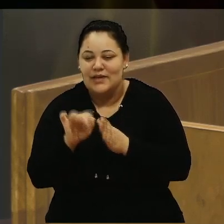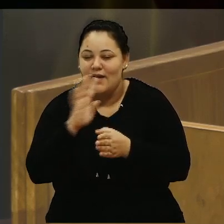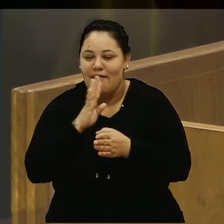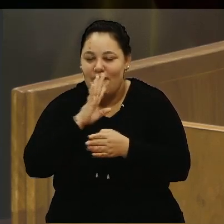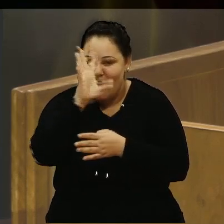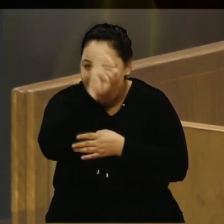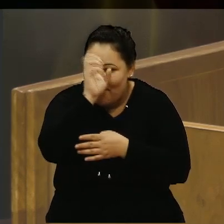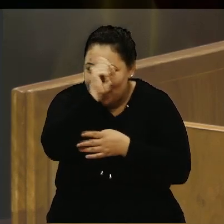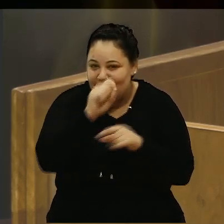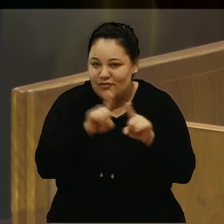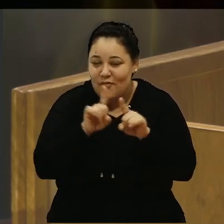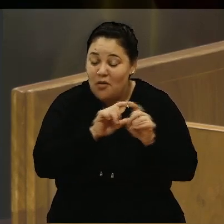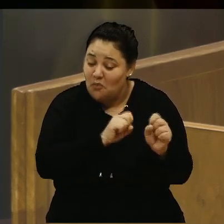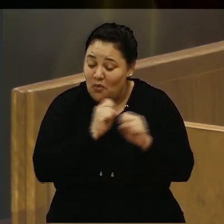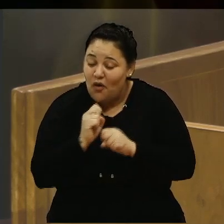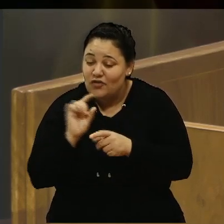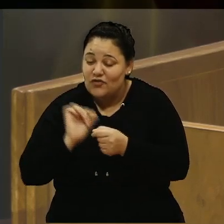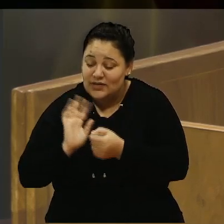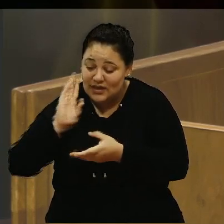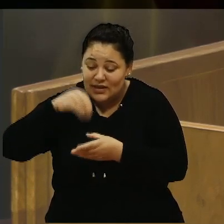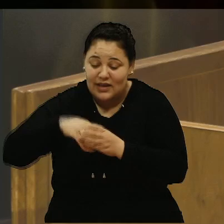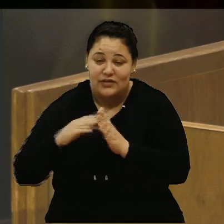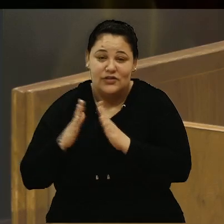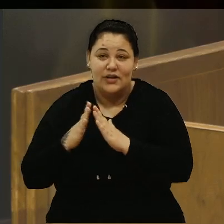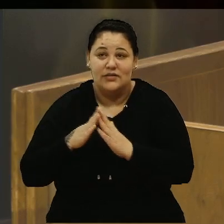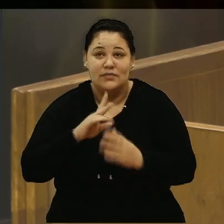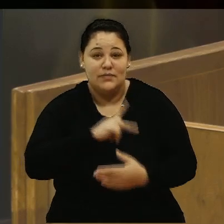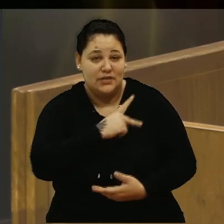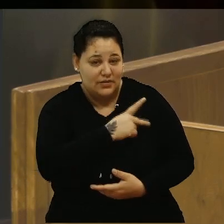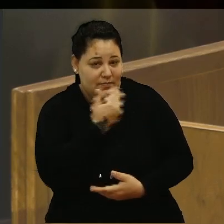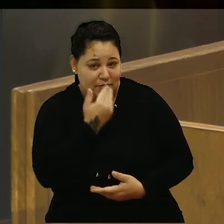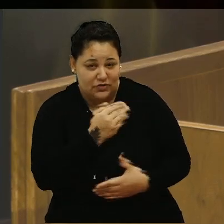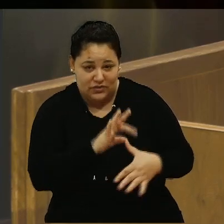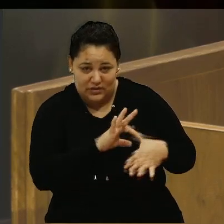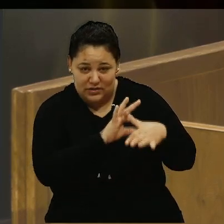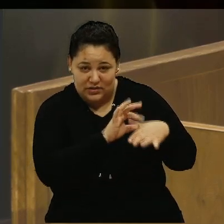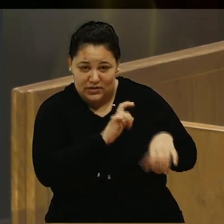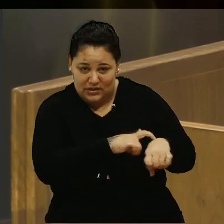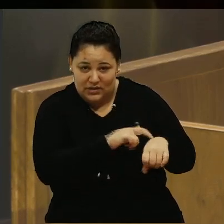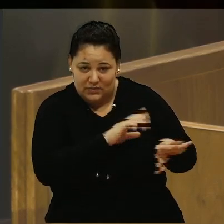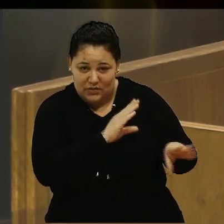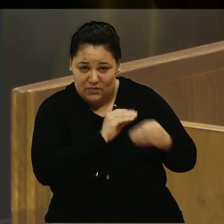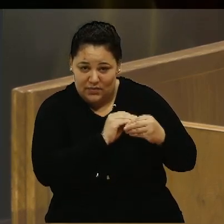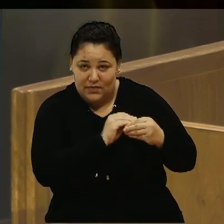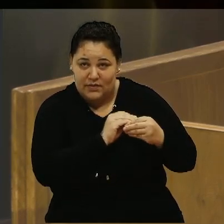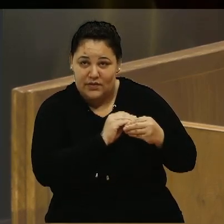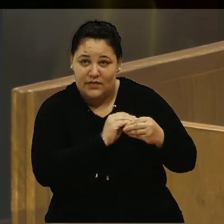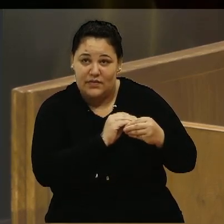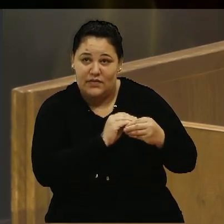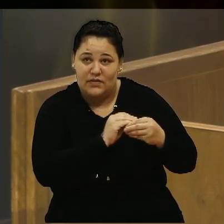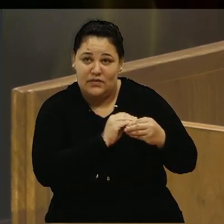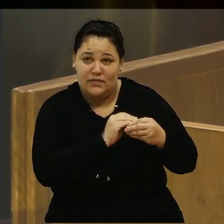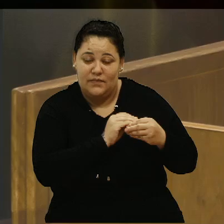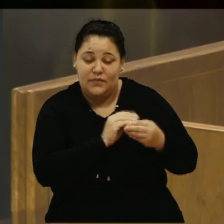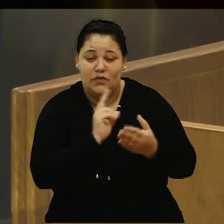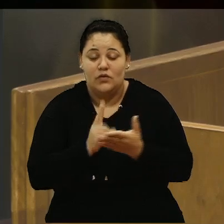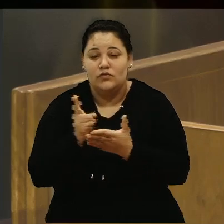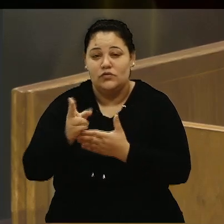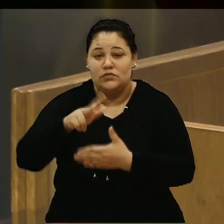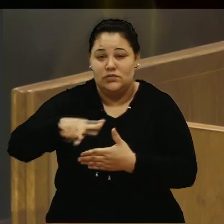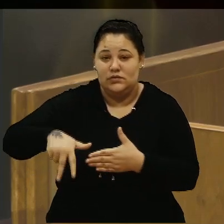aplicar em suas casas. Presidente, eu vou pedir um tempo de liderança do PSDB, por favor.